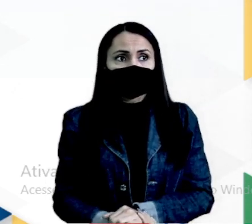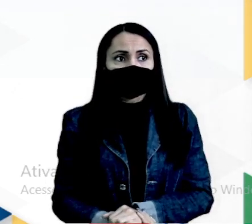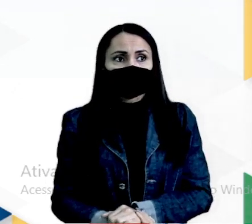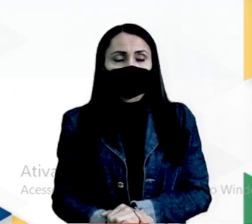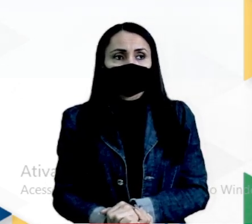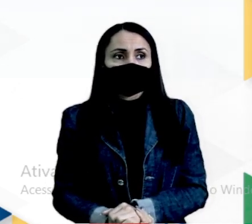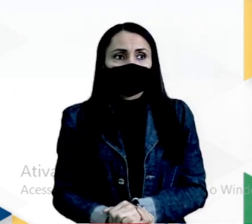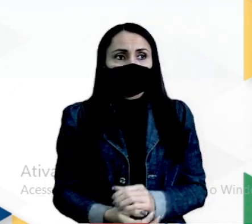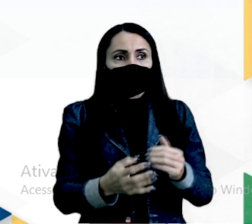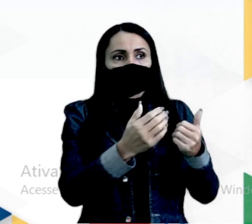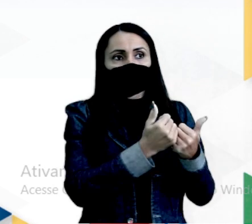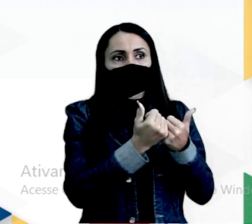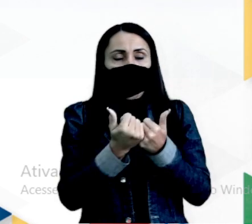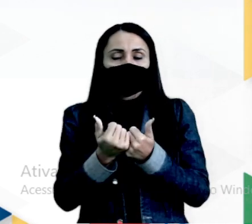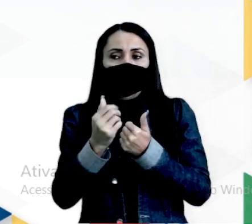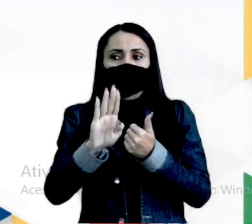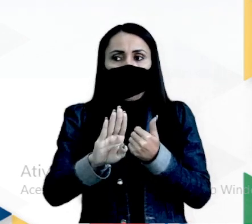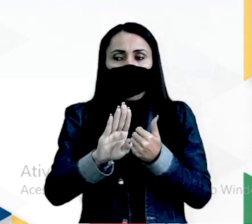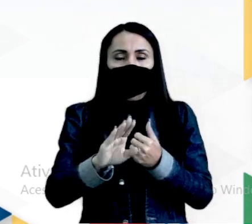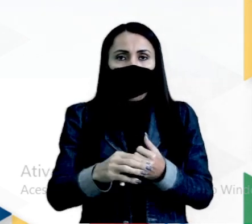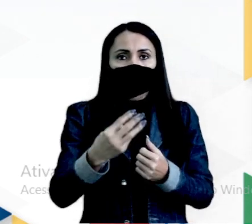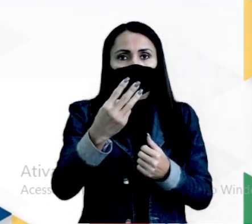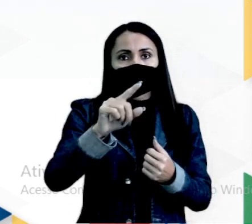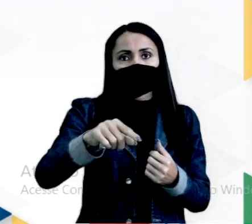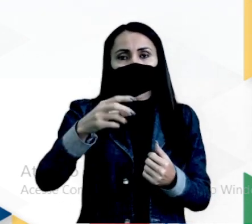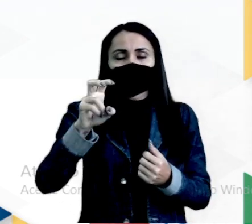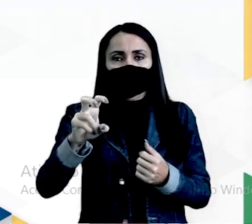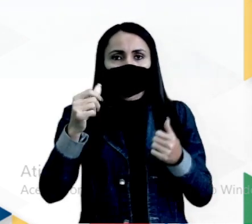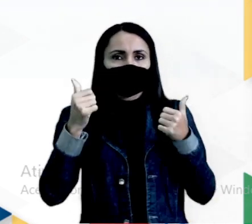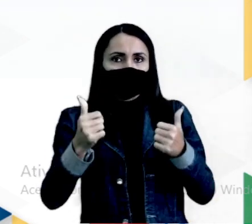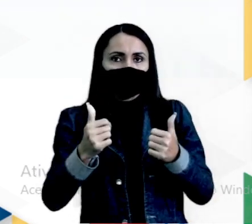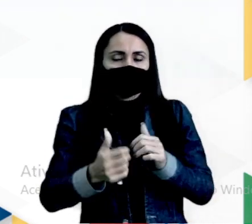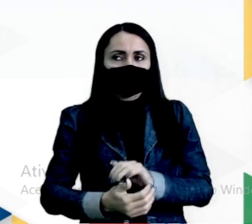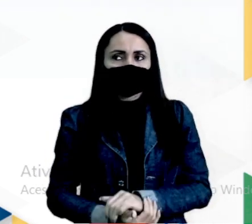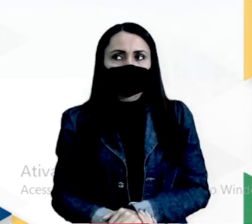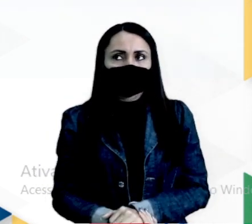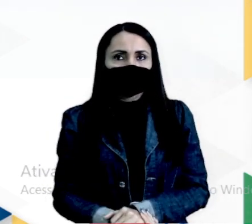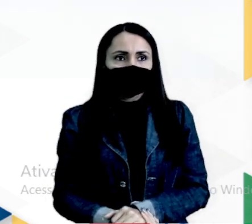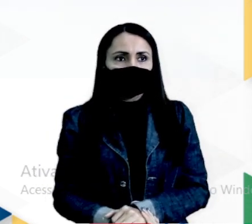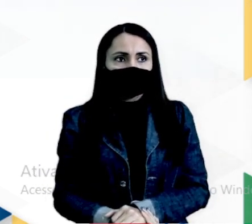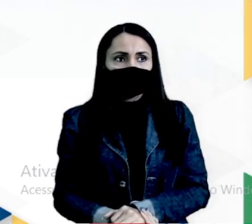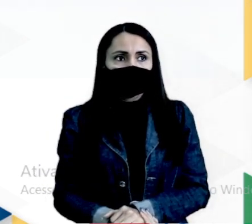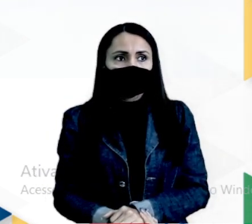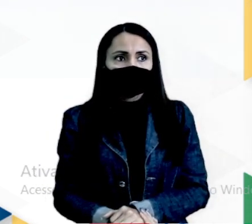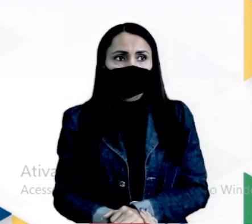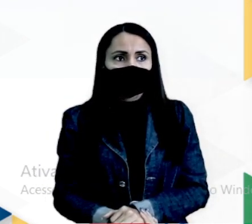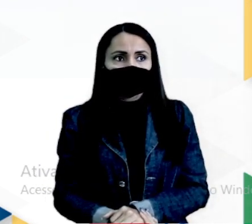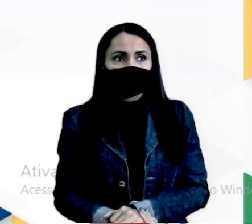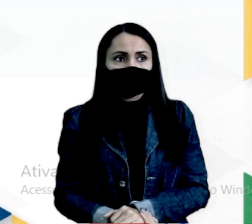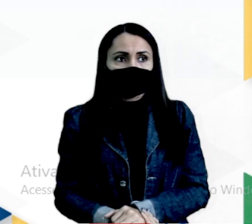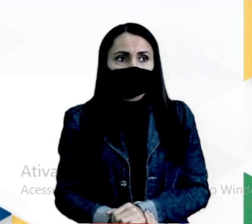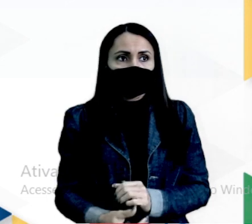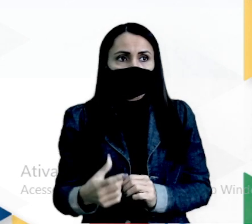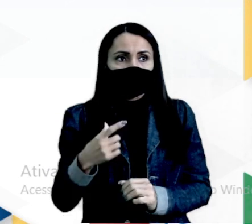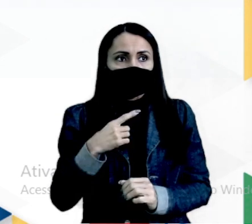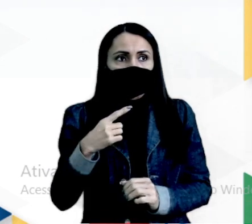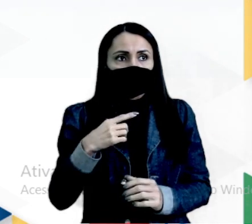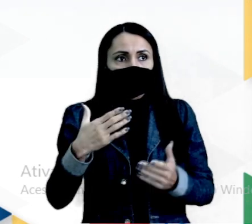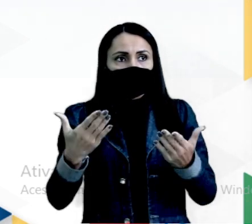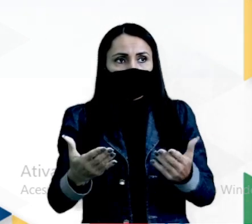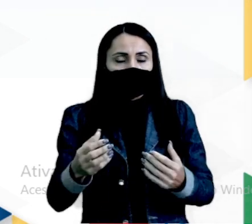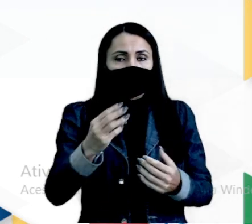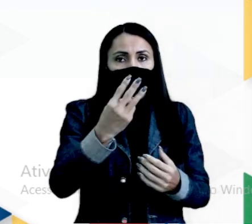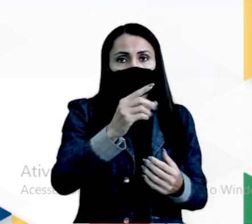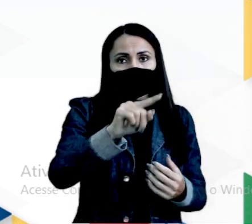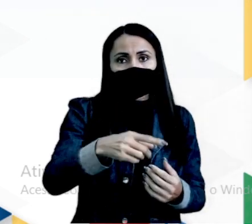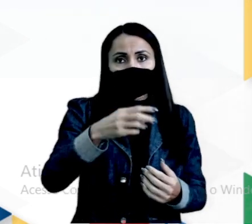Vou substituir B por 3,5, tá bom? Porque ele tem a medida do comprimento B 3,5.